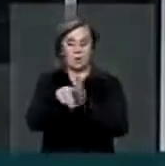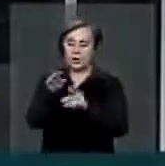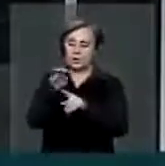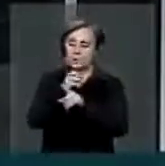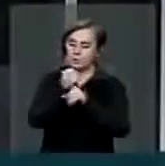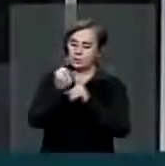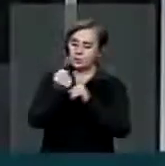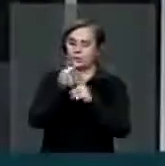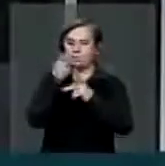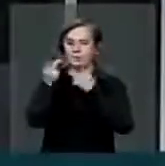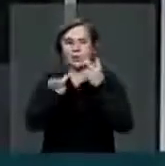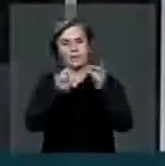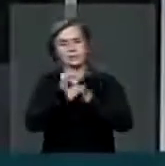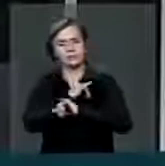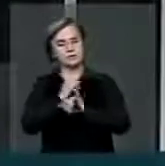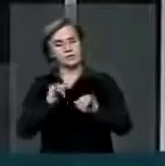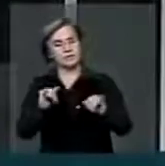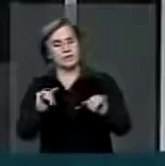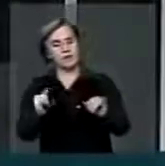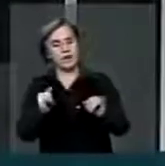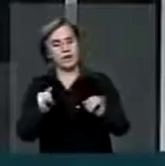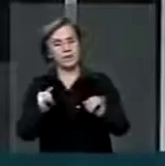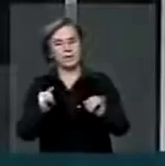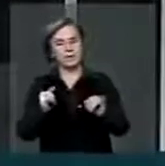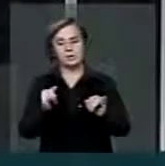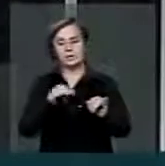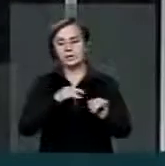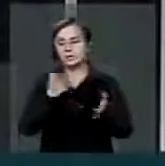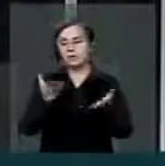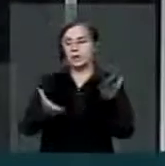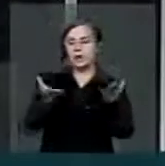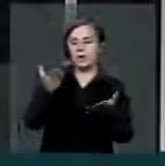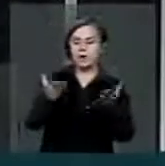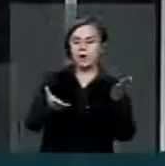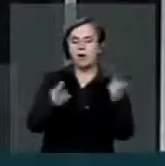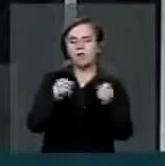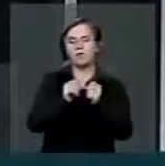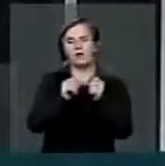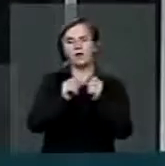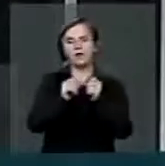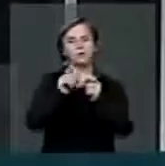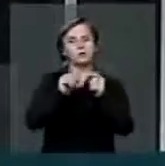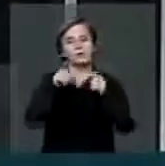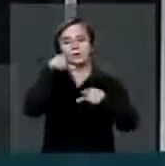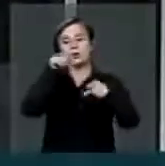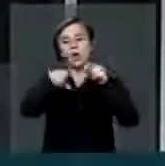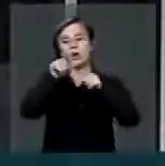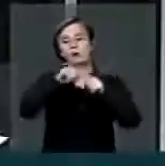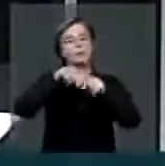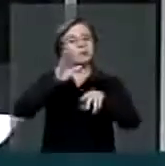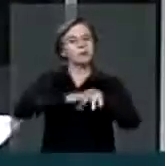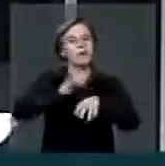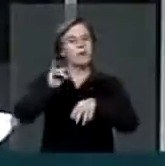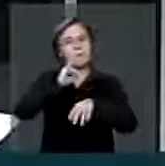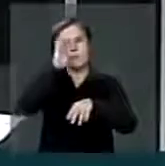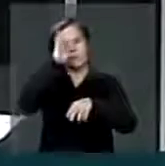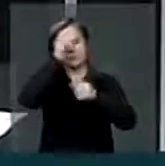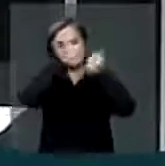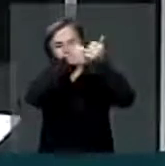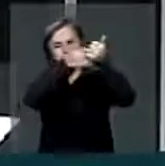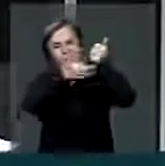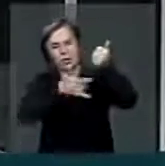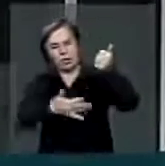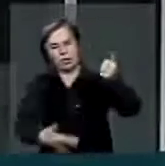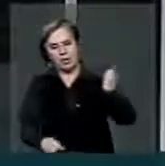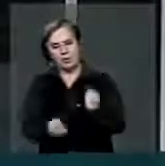se manifestar e, num ranking, ela faz uma hierarquia e escolhe alguns projetos